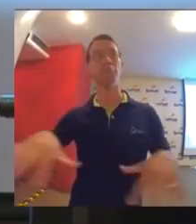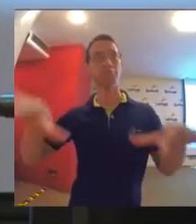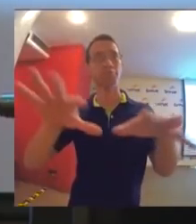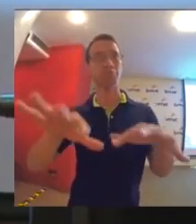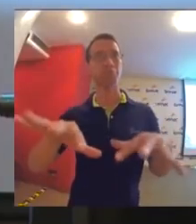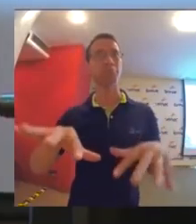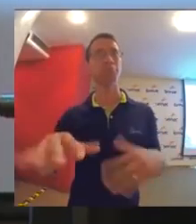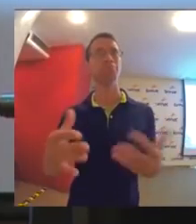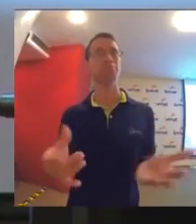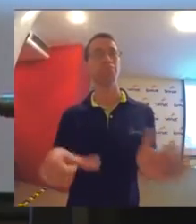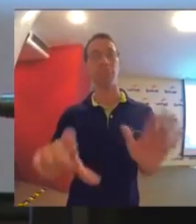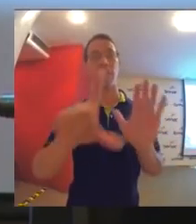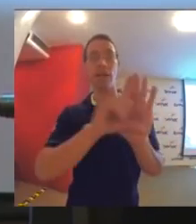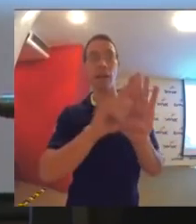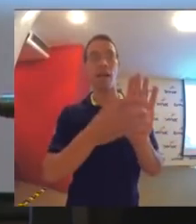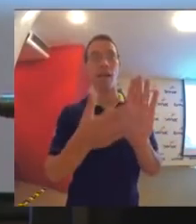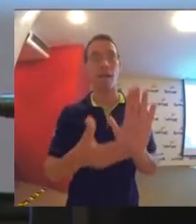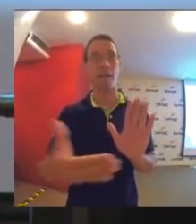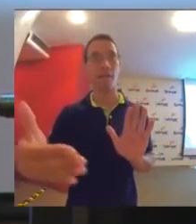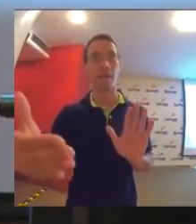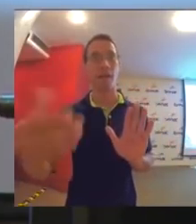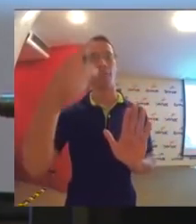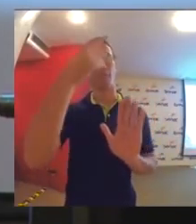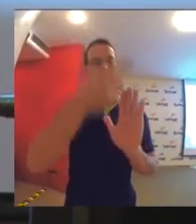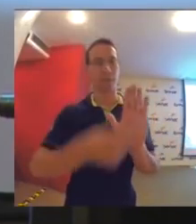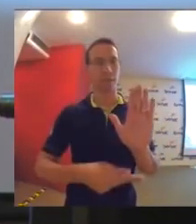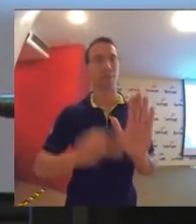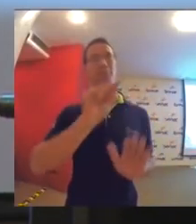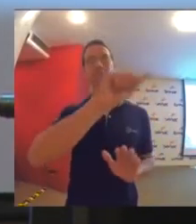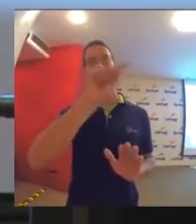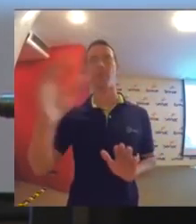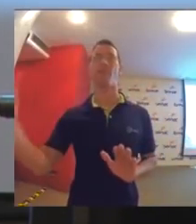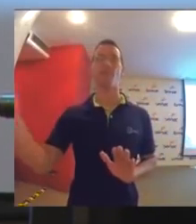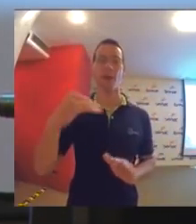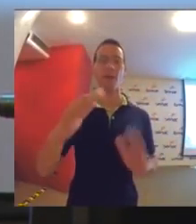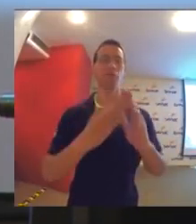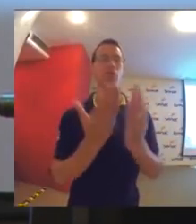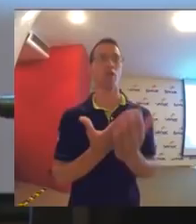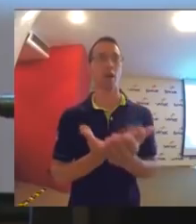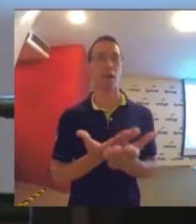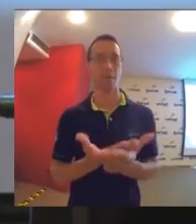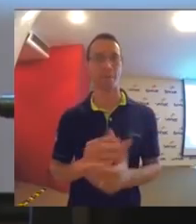partir daí surgem os projetos. Vem a escola.